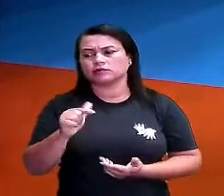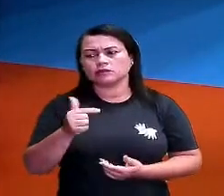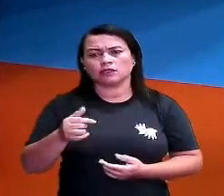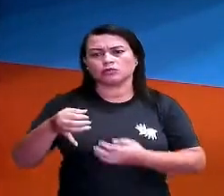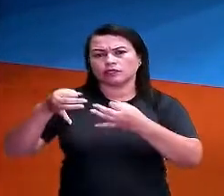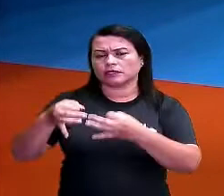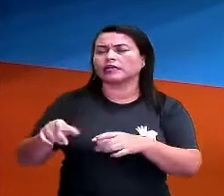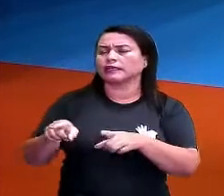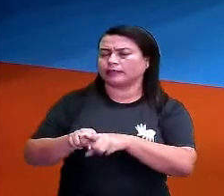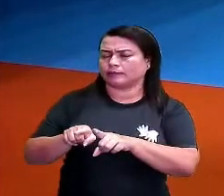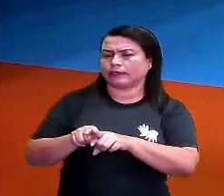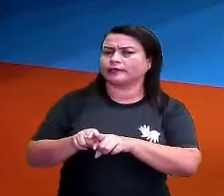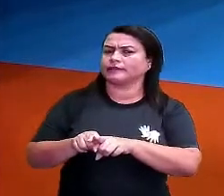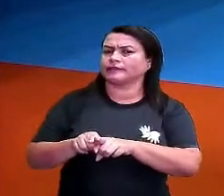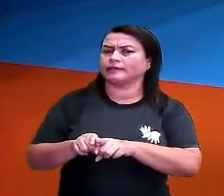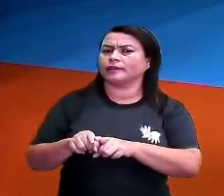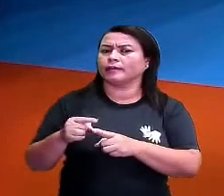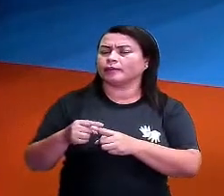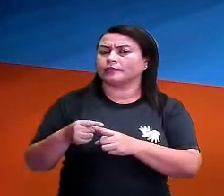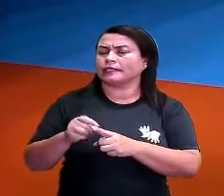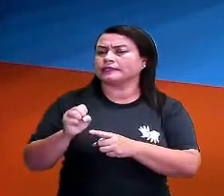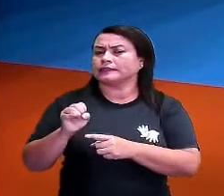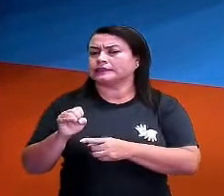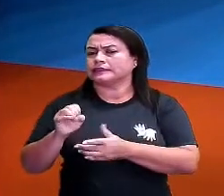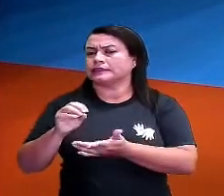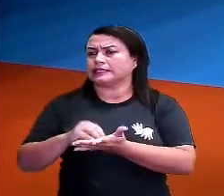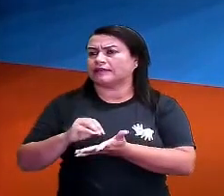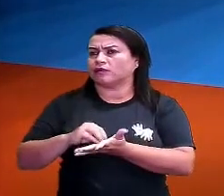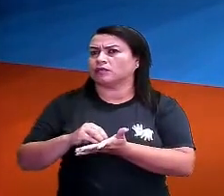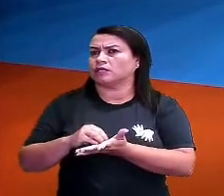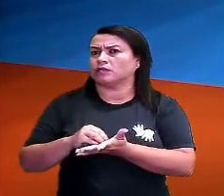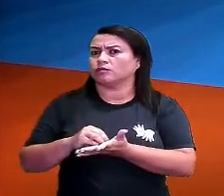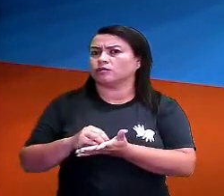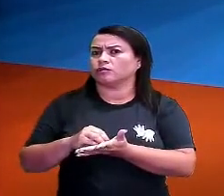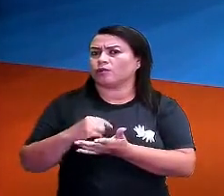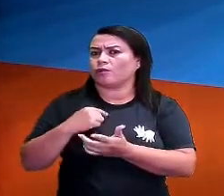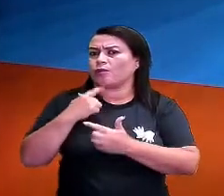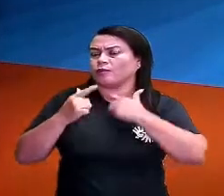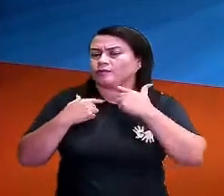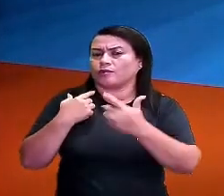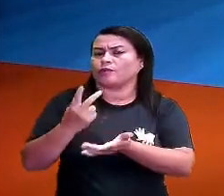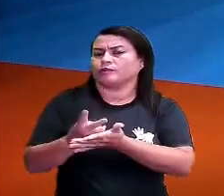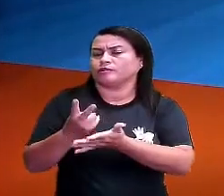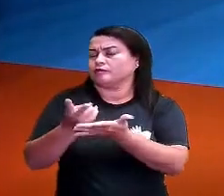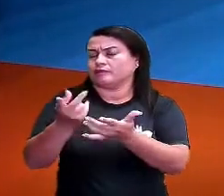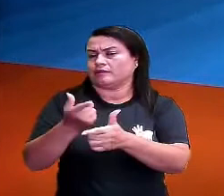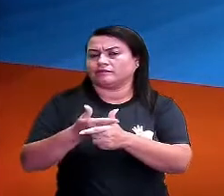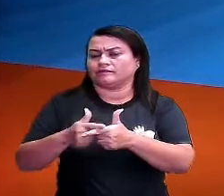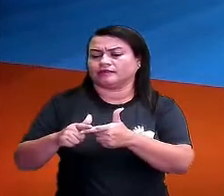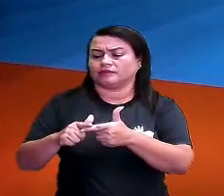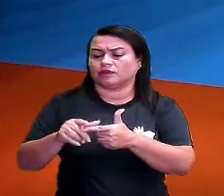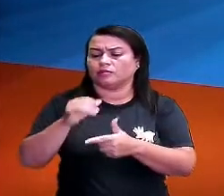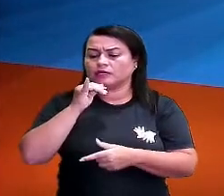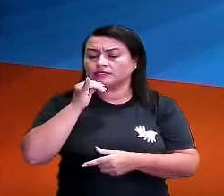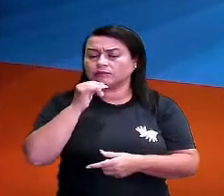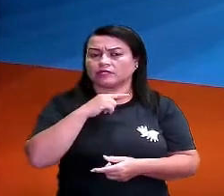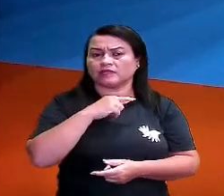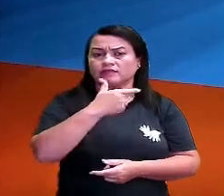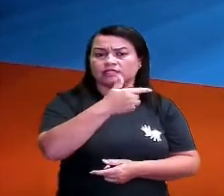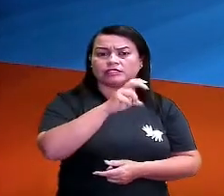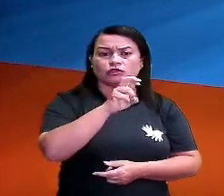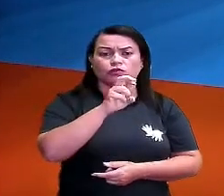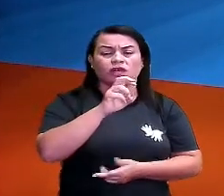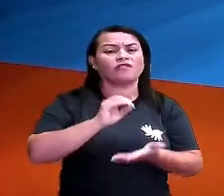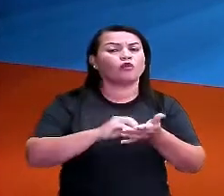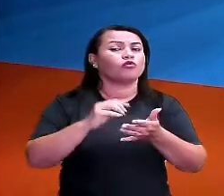também, porque se sobrar aqui, eu não posso continuar a subtração, né? Porque eu não vou ter mais, por exemplo, sobrou 1 aqui, digamos que tenha 25 aqui, sobrou 1, eu vou